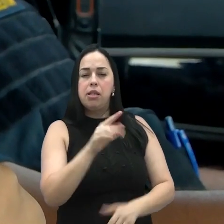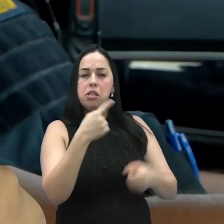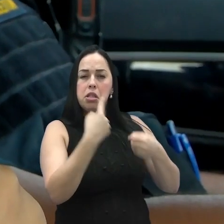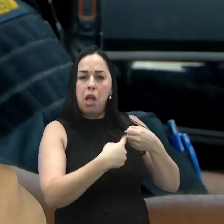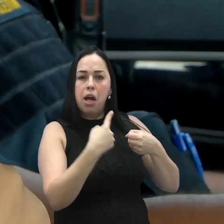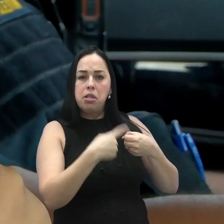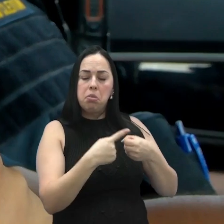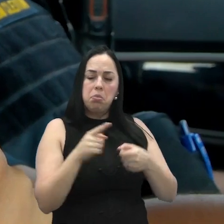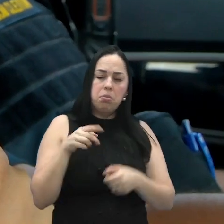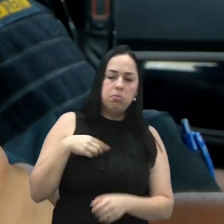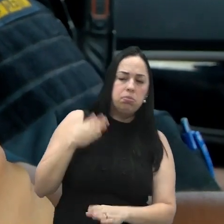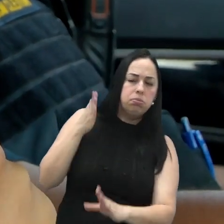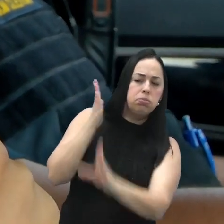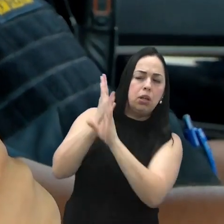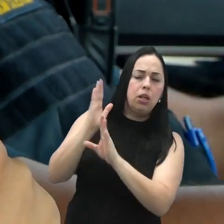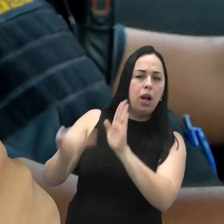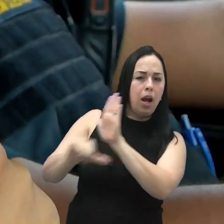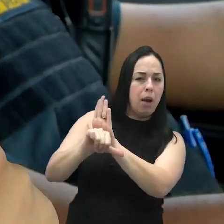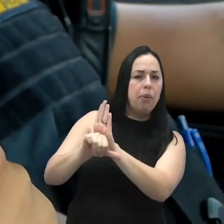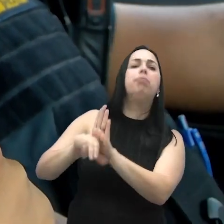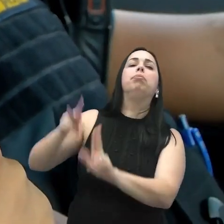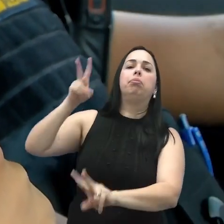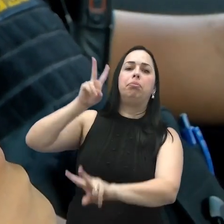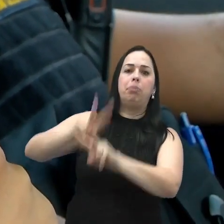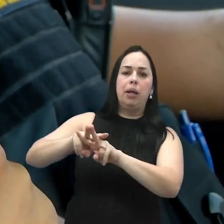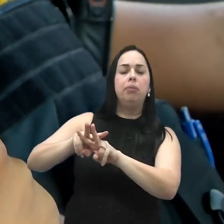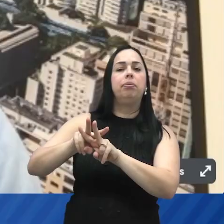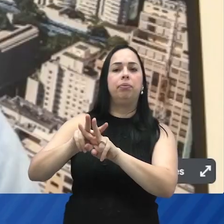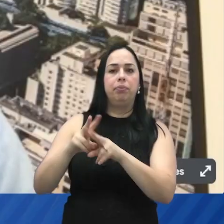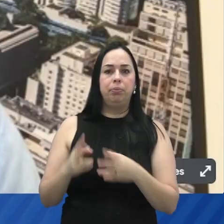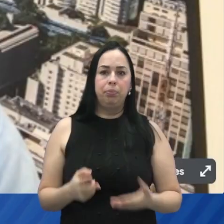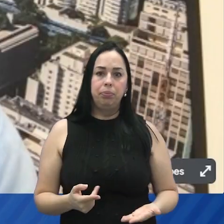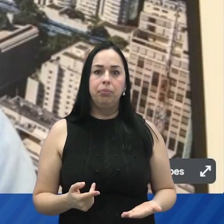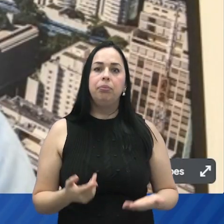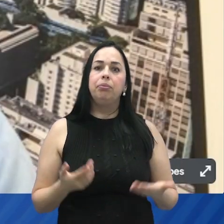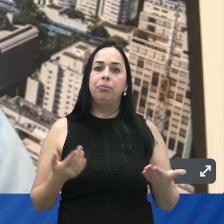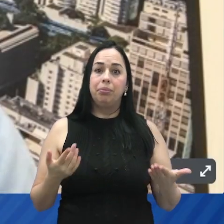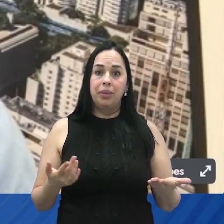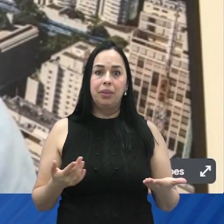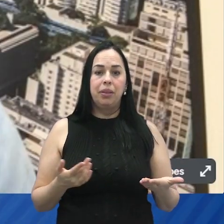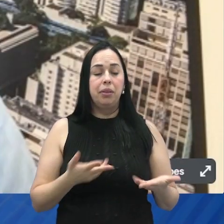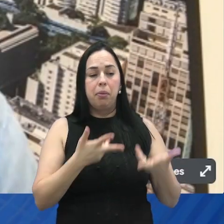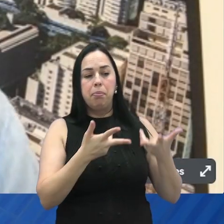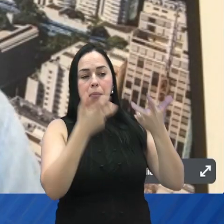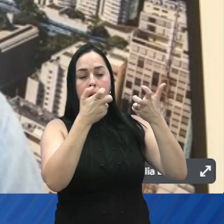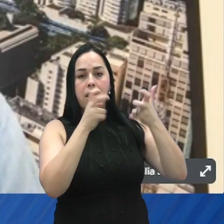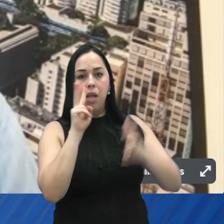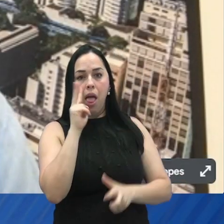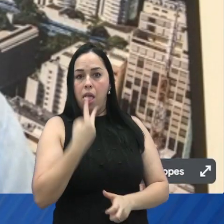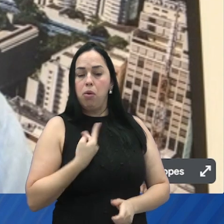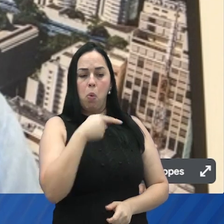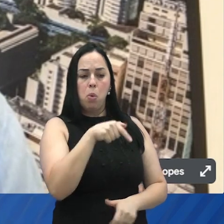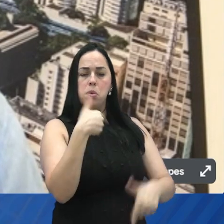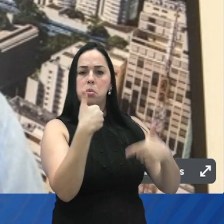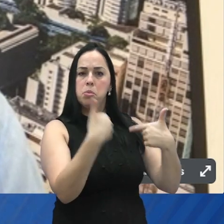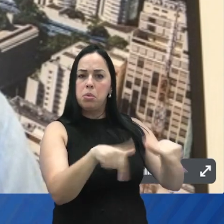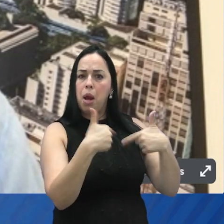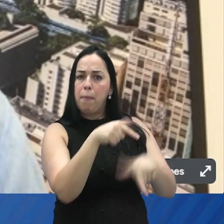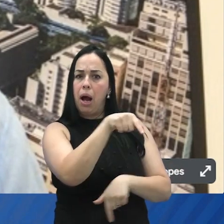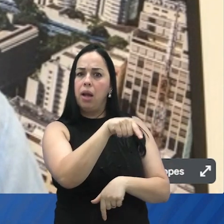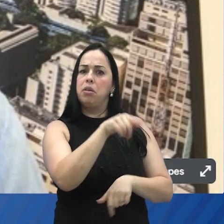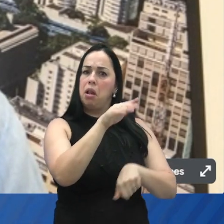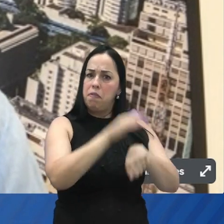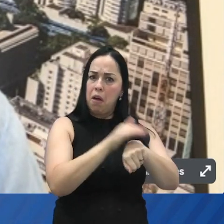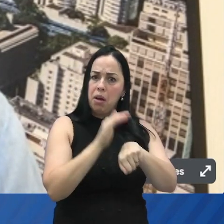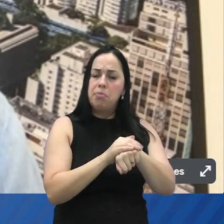de fazer prisões em flagrante e outras ações. Isso aí praticamente reconhece o trabalho que a maioria das guardas municipais já vem